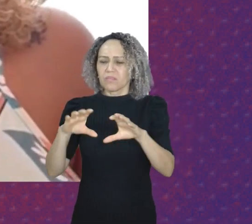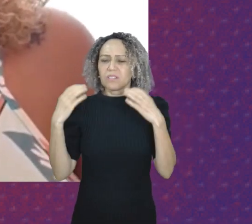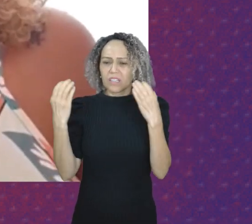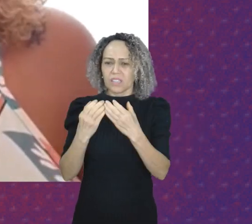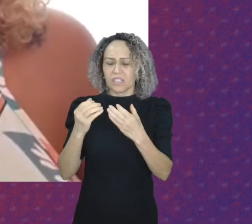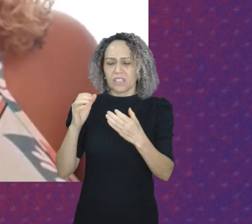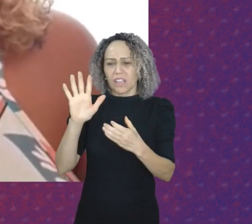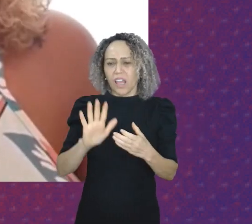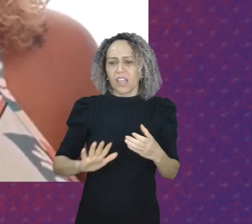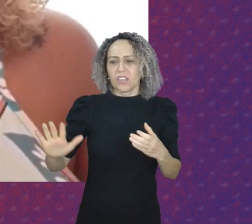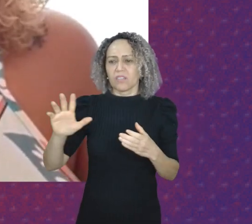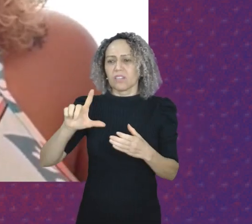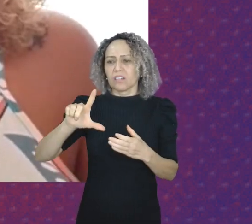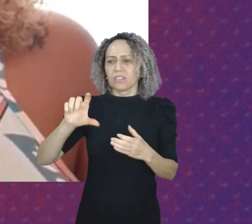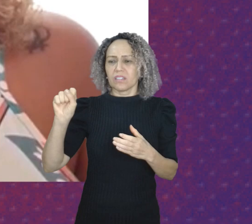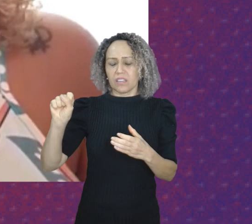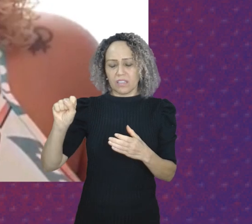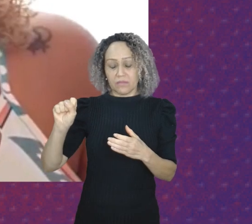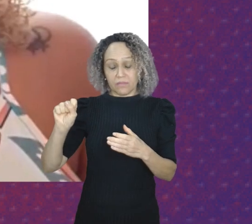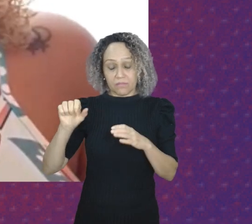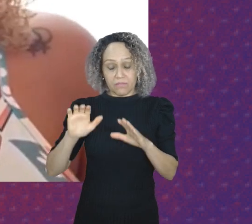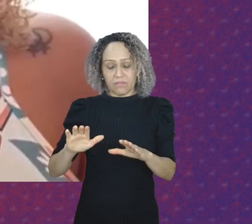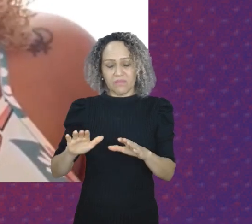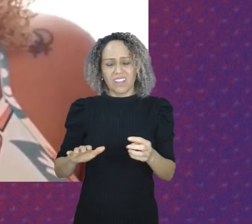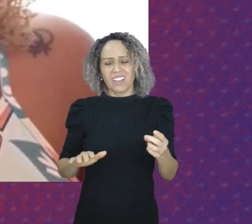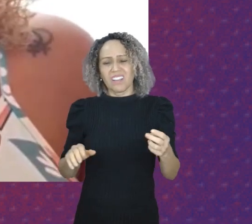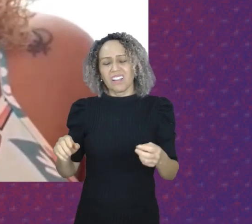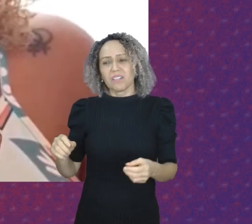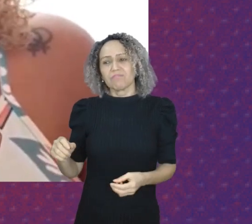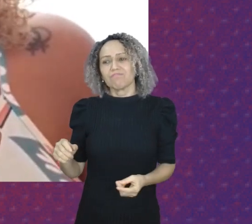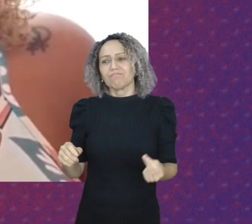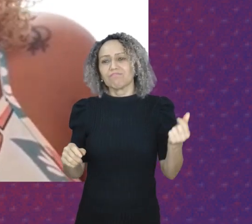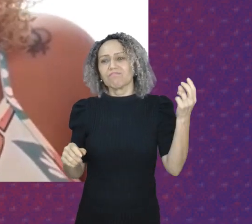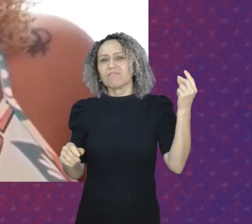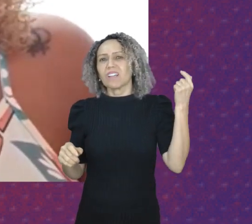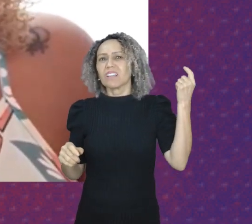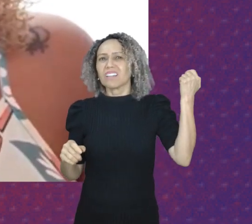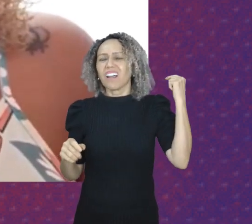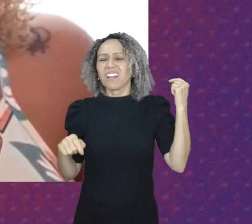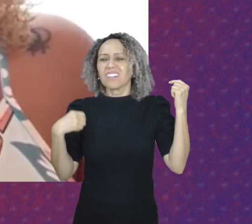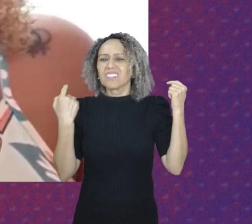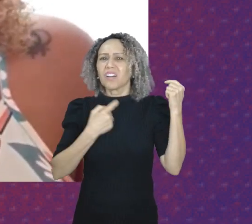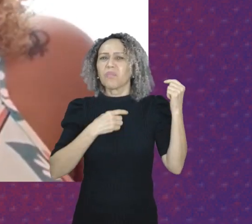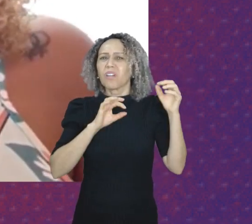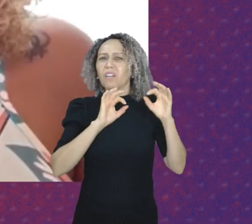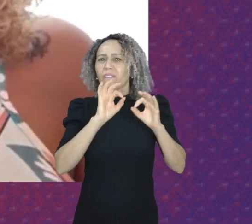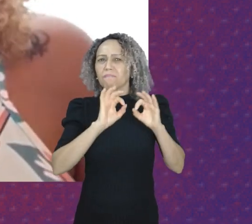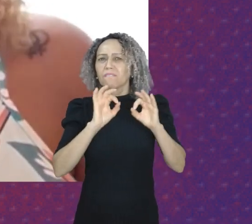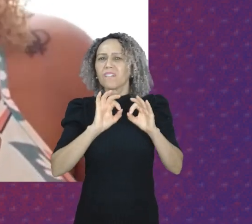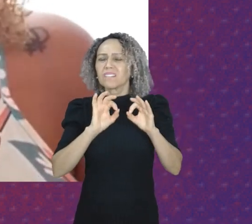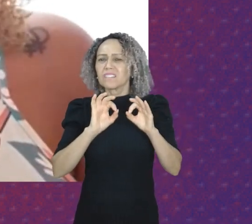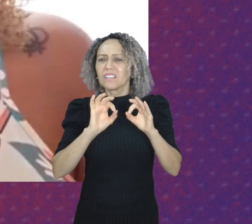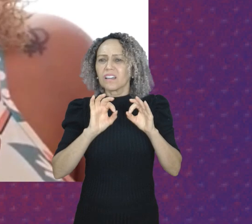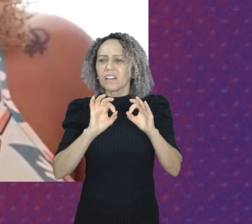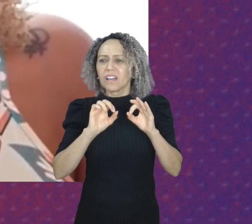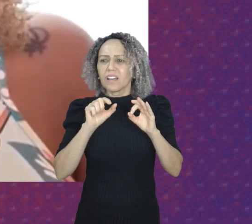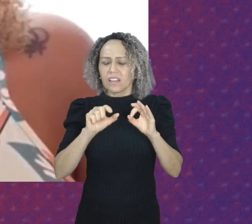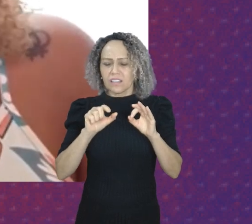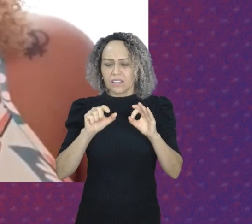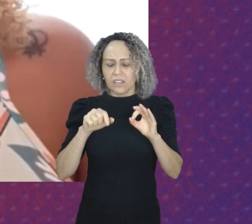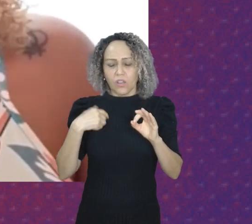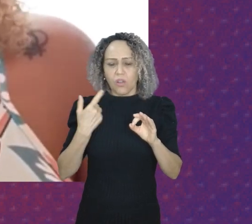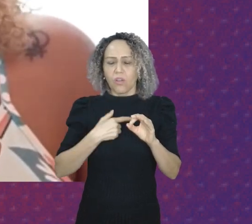aí, lá atrás, nós estávamos para organizar e edificar as